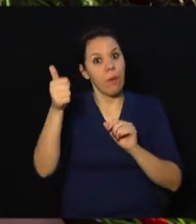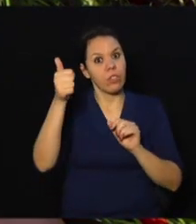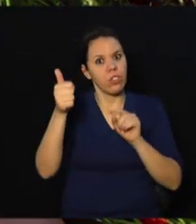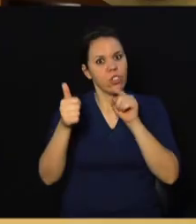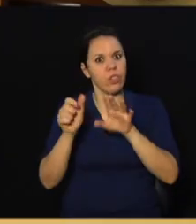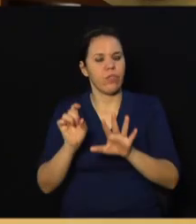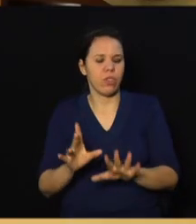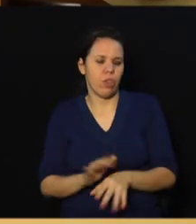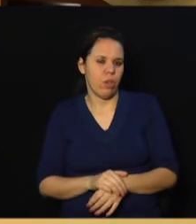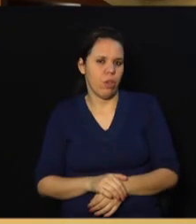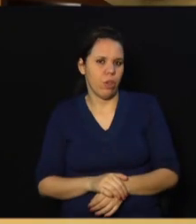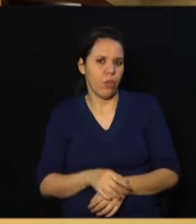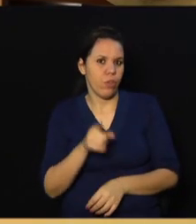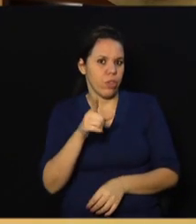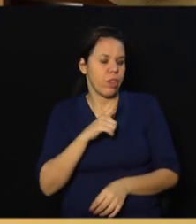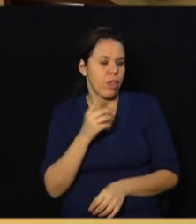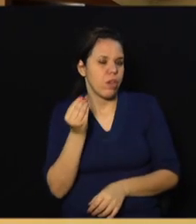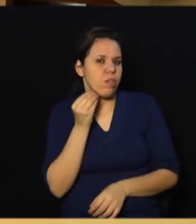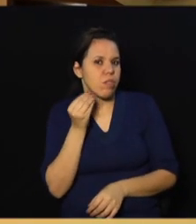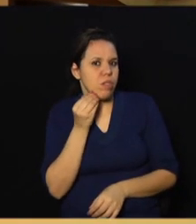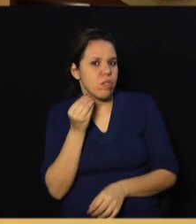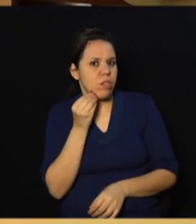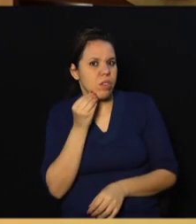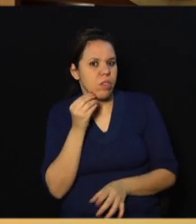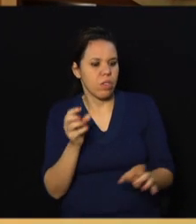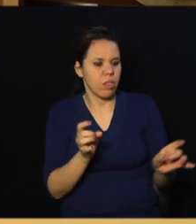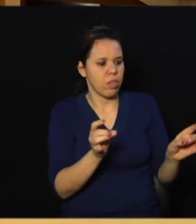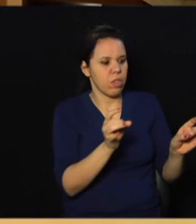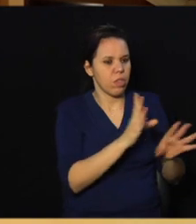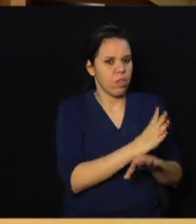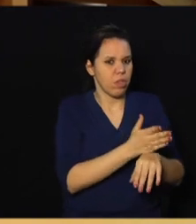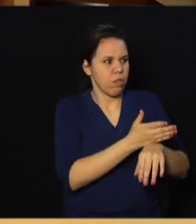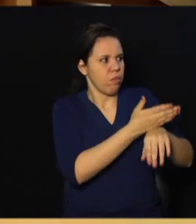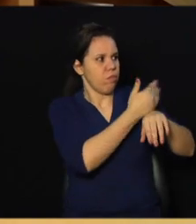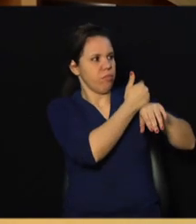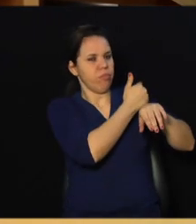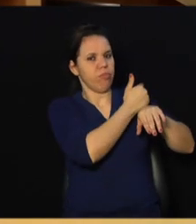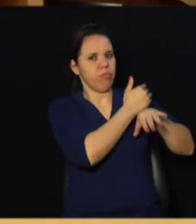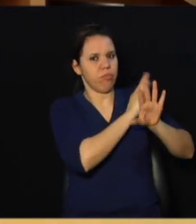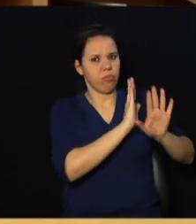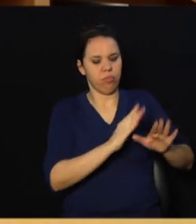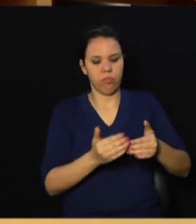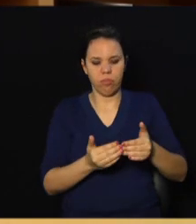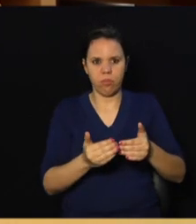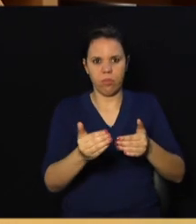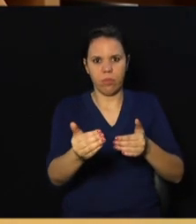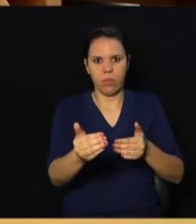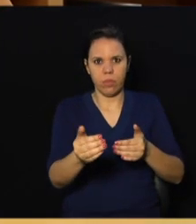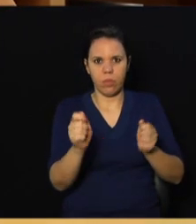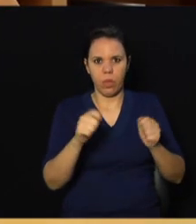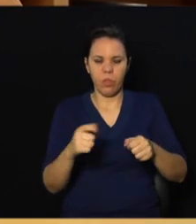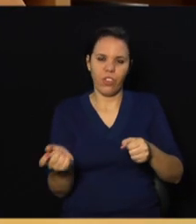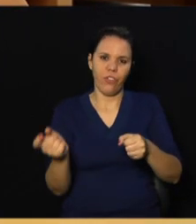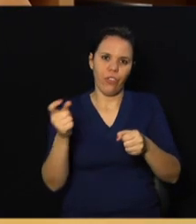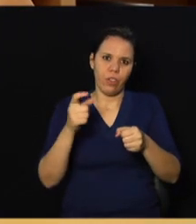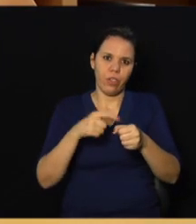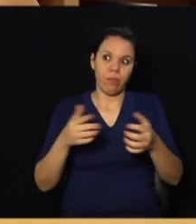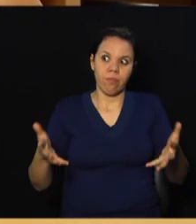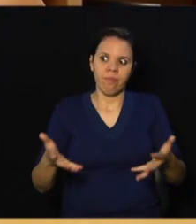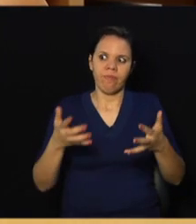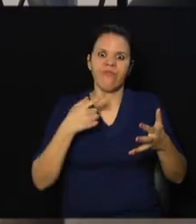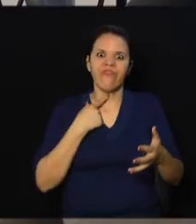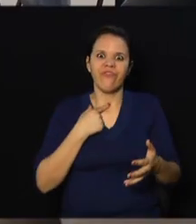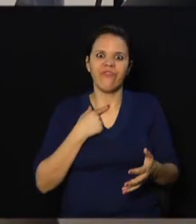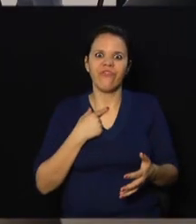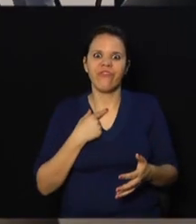esses dias, você tem a oportunidade de encerrar o ciclo anterior para que em breve possa voltar com mais